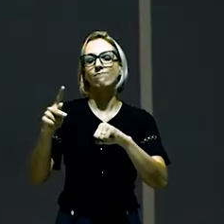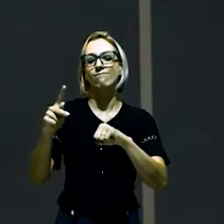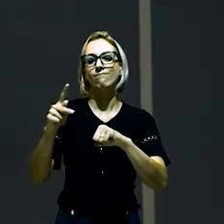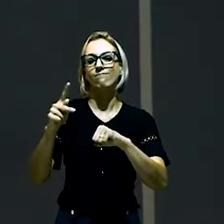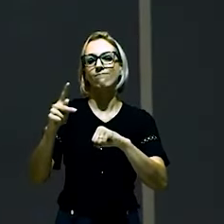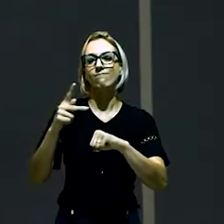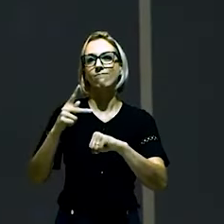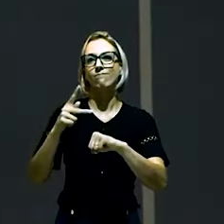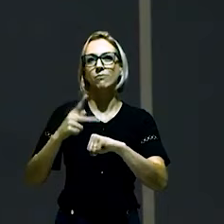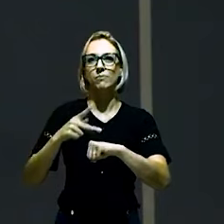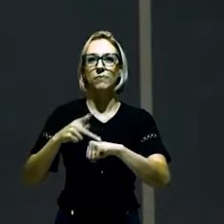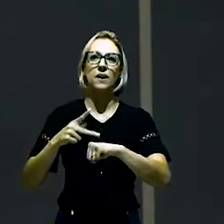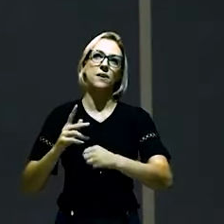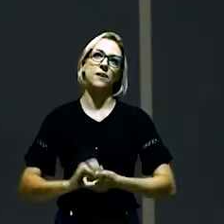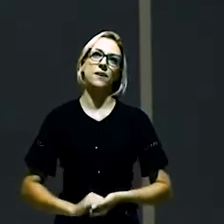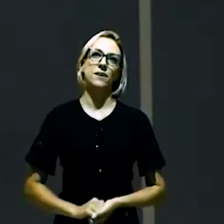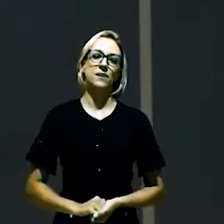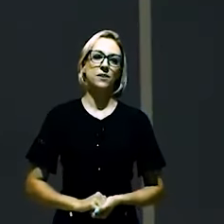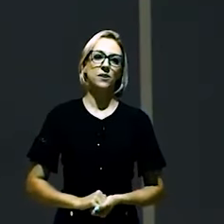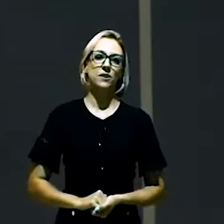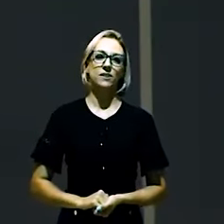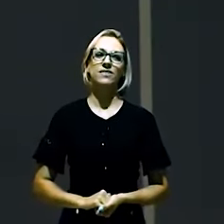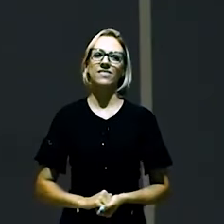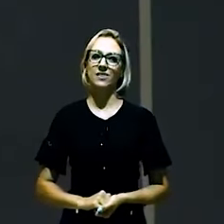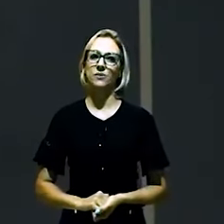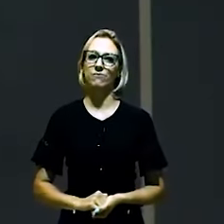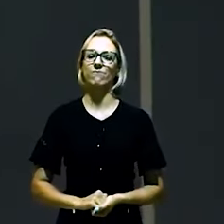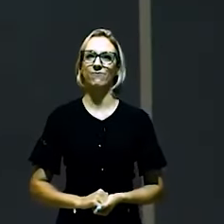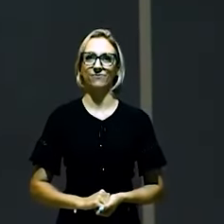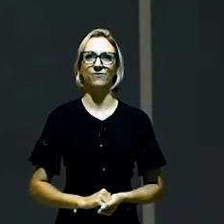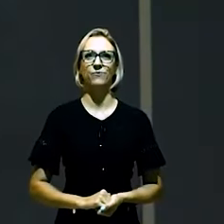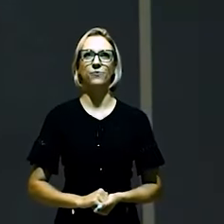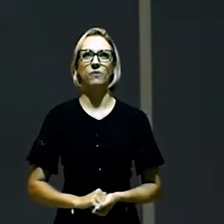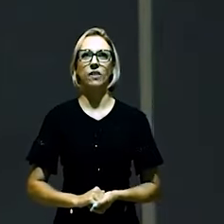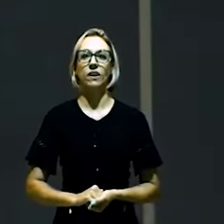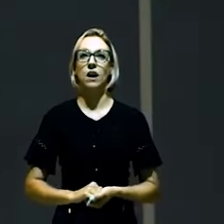Salomão entrou por um caminho. E entenda, tudo começa pequeno.